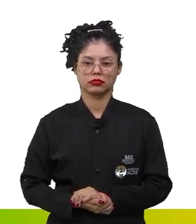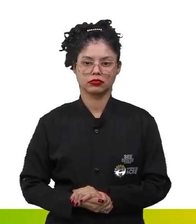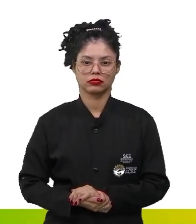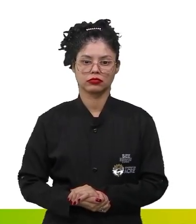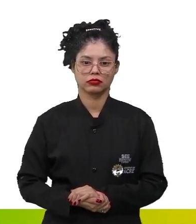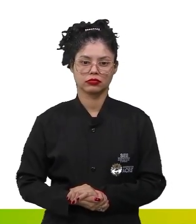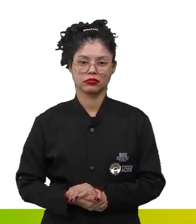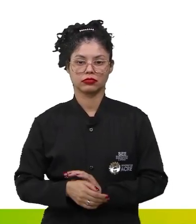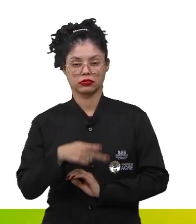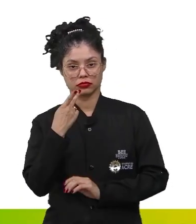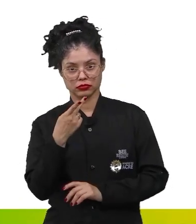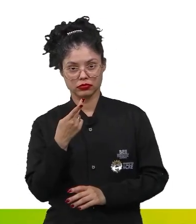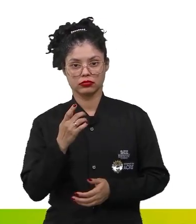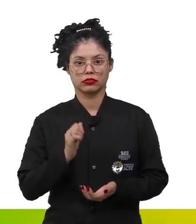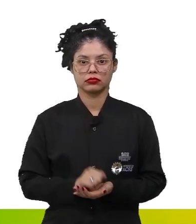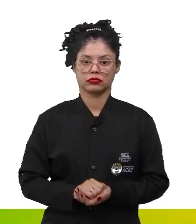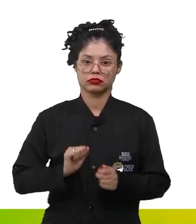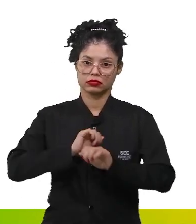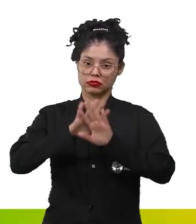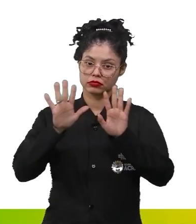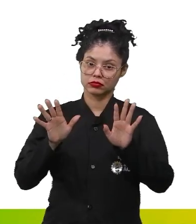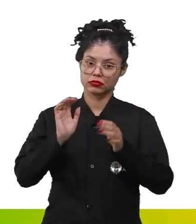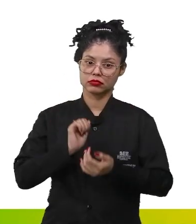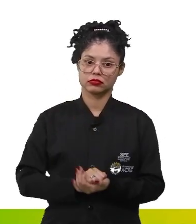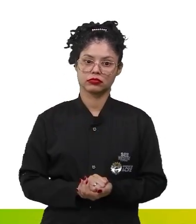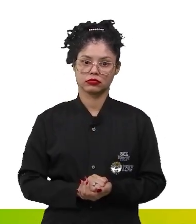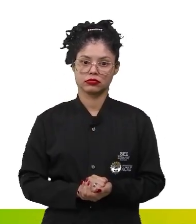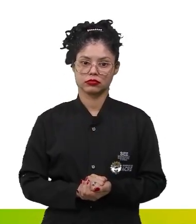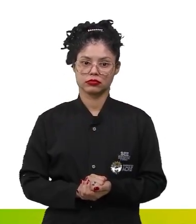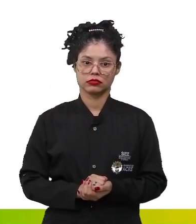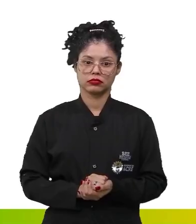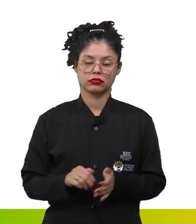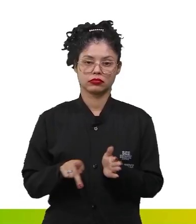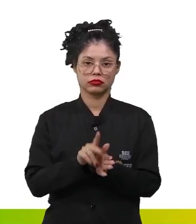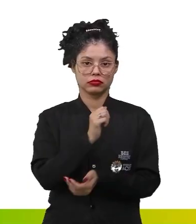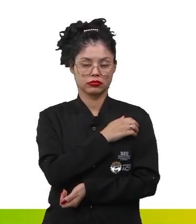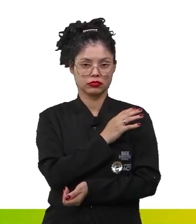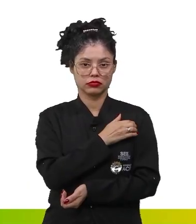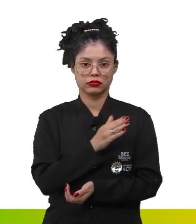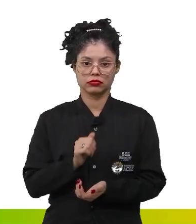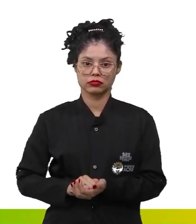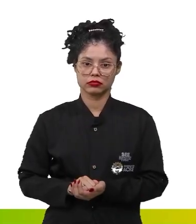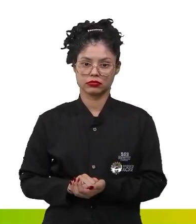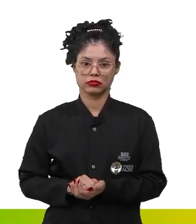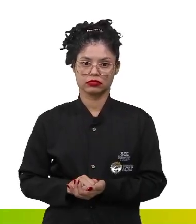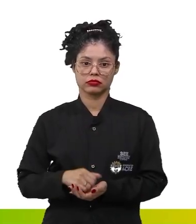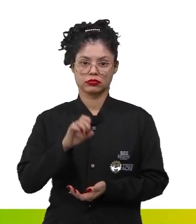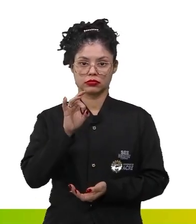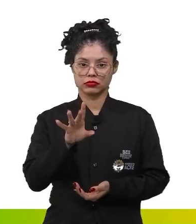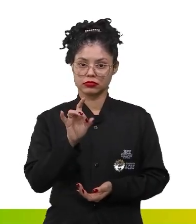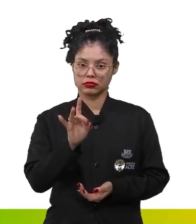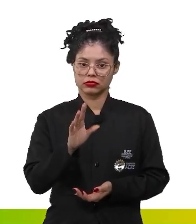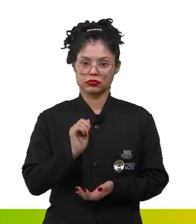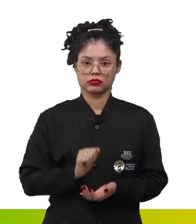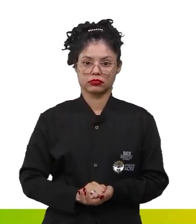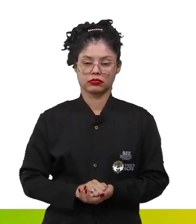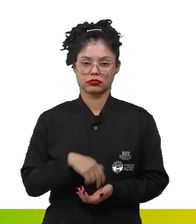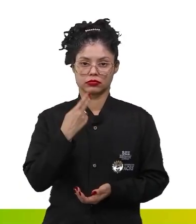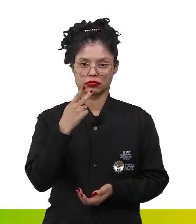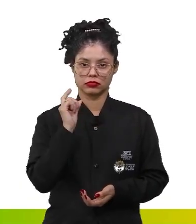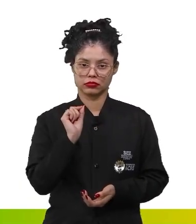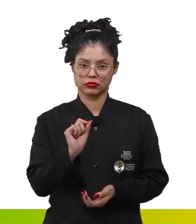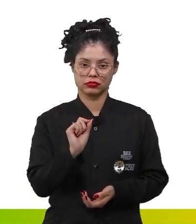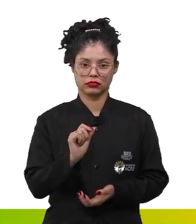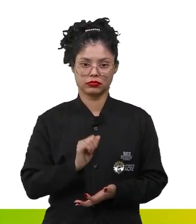A letra B diz claramente aqui que a xenofobia consiste no preconceito, até aqui estava errado. Só que ele diz o